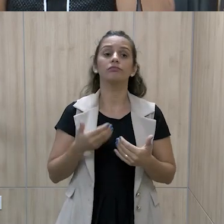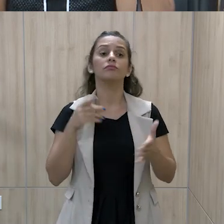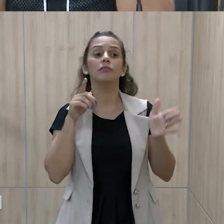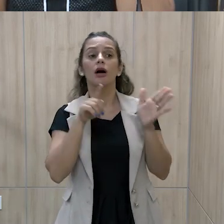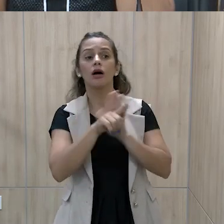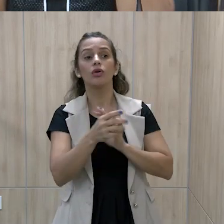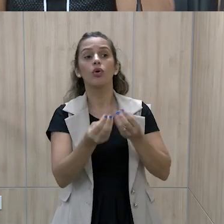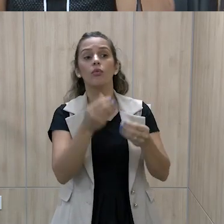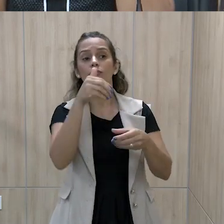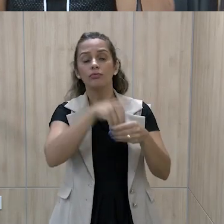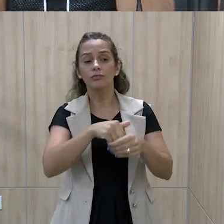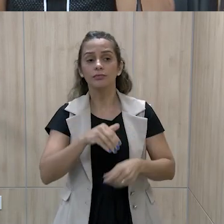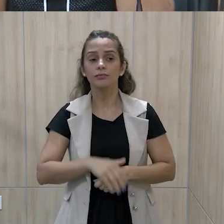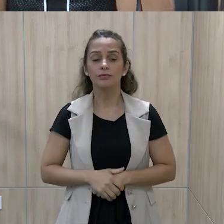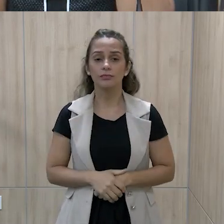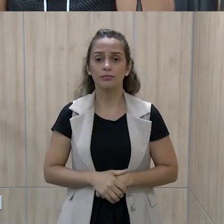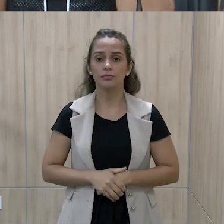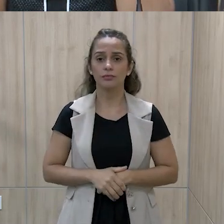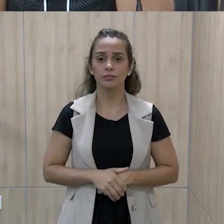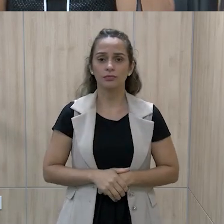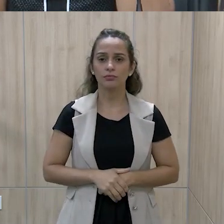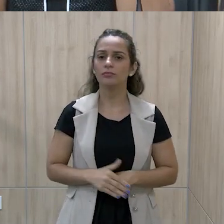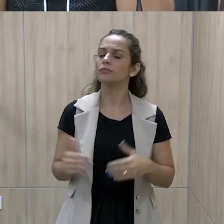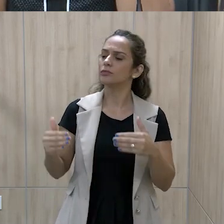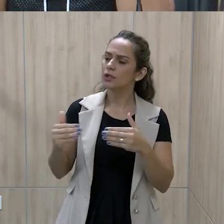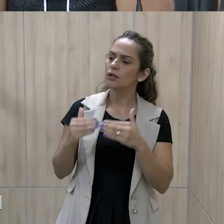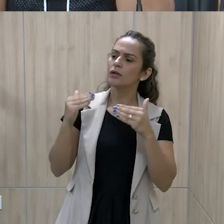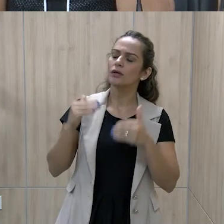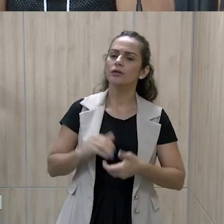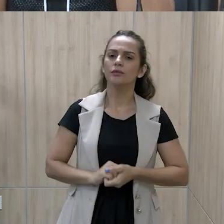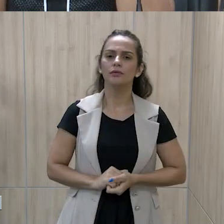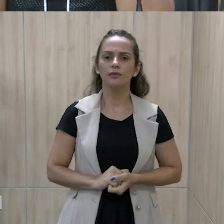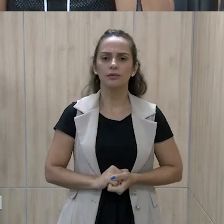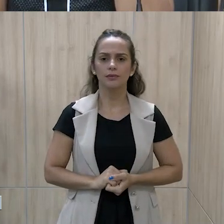aprovação da matéria pergunta como vota vossa excelência